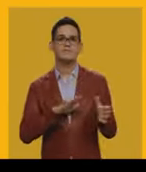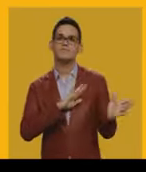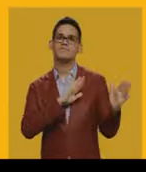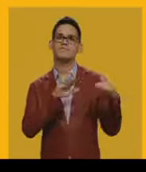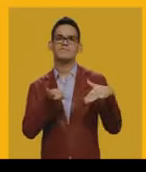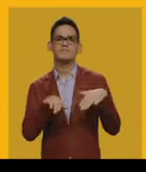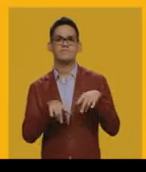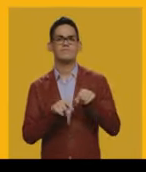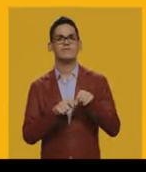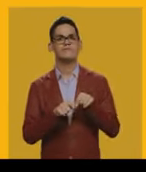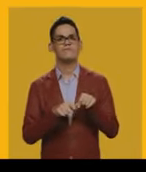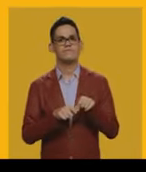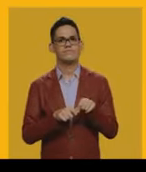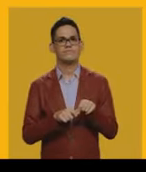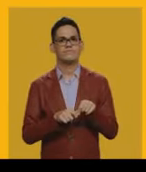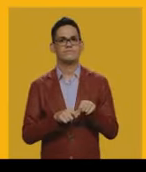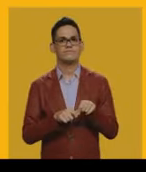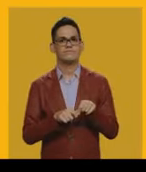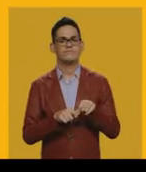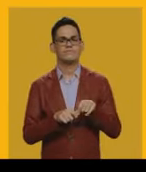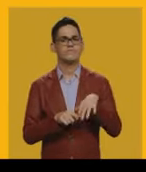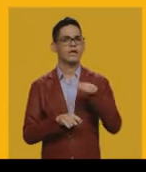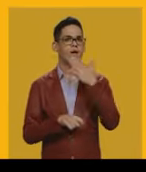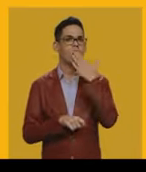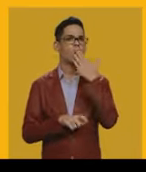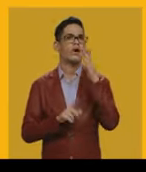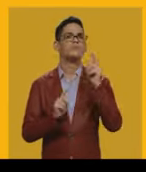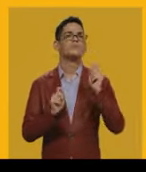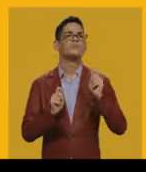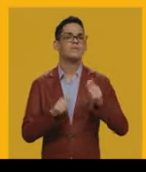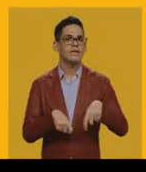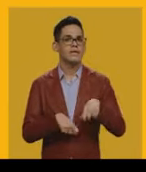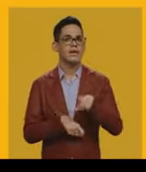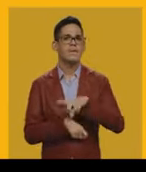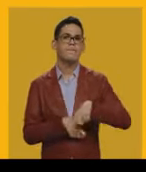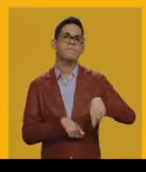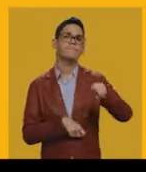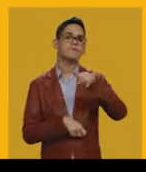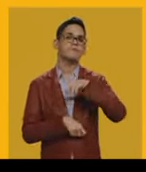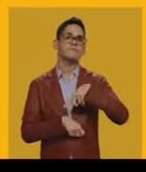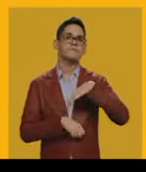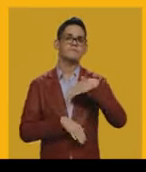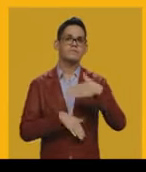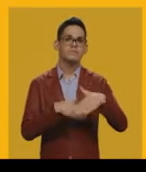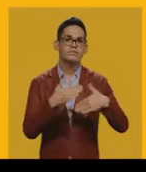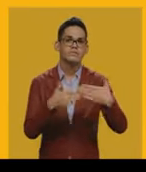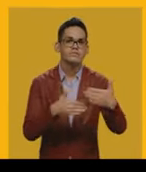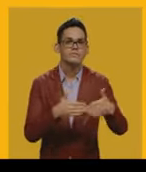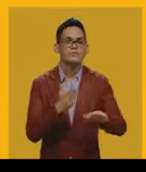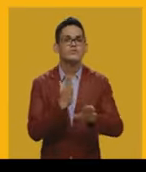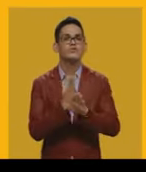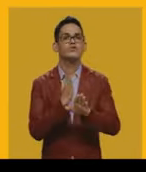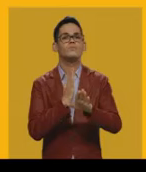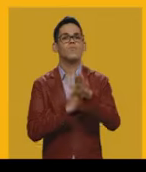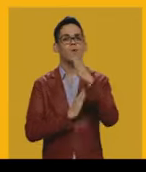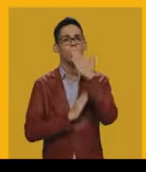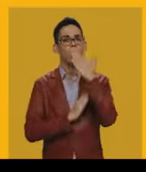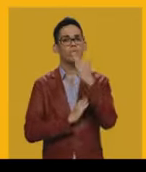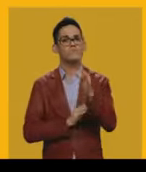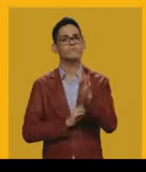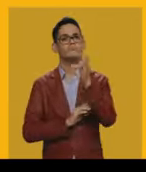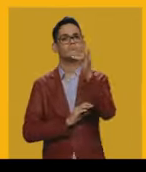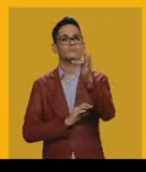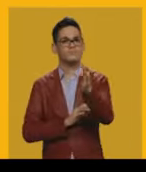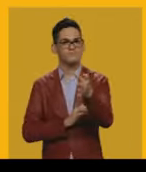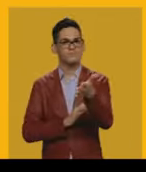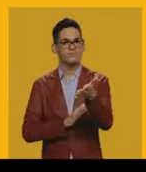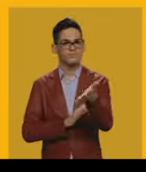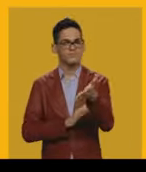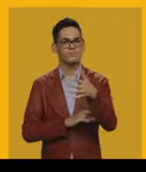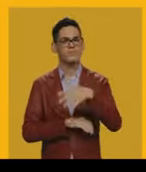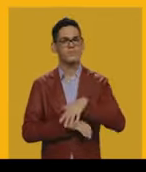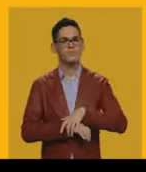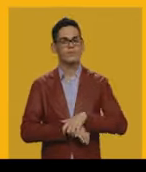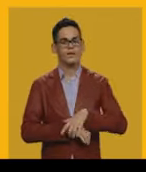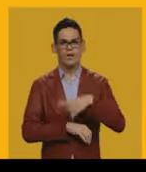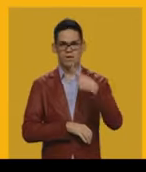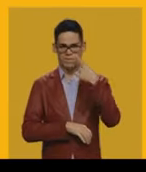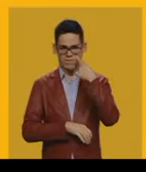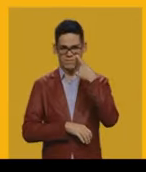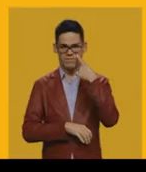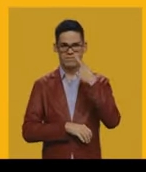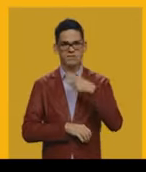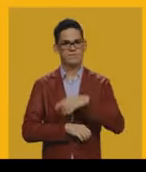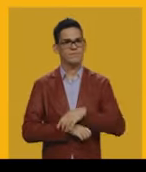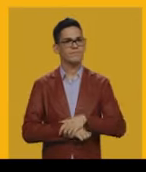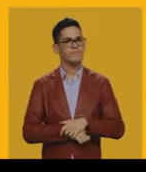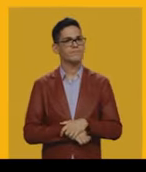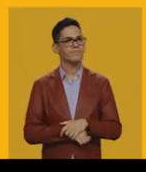fazer as operações que der para fazer para a gente ir desenvolvendo e ver o que vai acontecer mais adiante. Então, vamos fazer